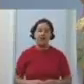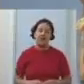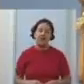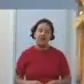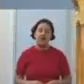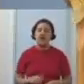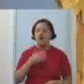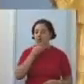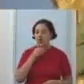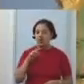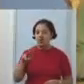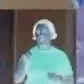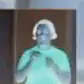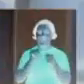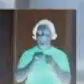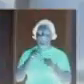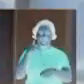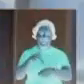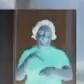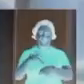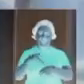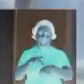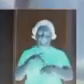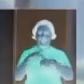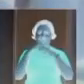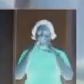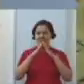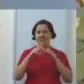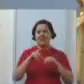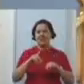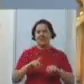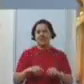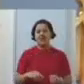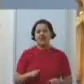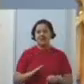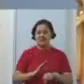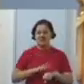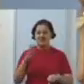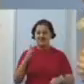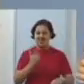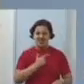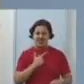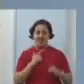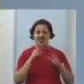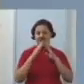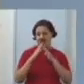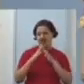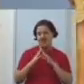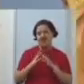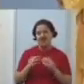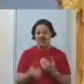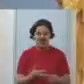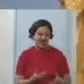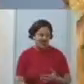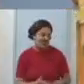Aí o irmão dele fazendo de pedra, a casa mais feia. Pedra branca, pedra amarela, pedra vermelha, pedra preta, pedra